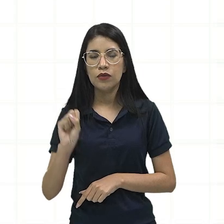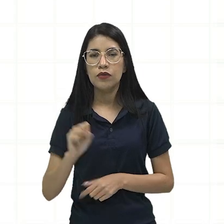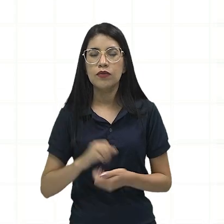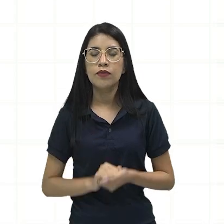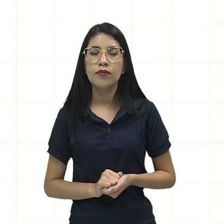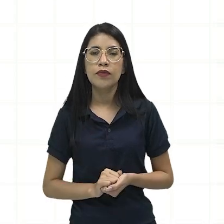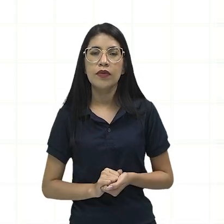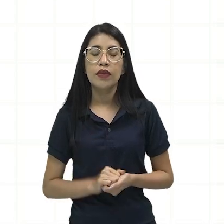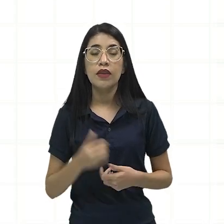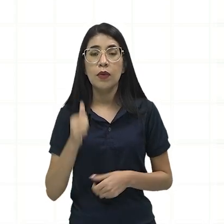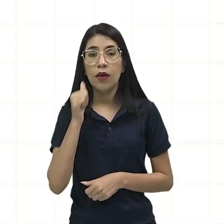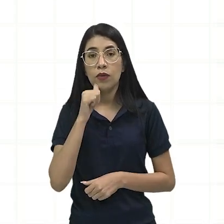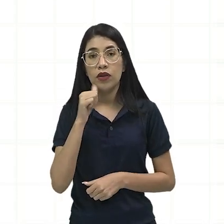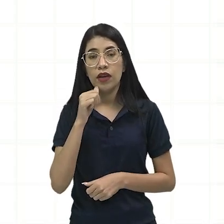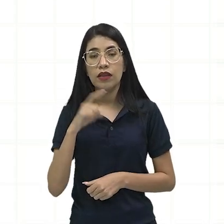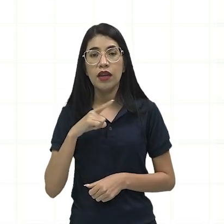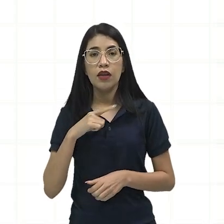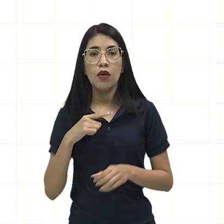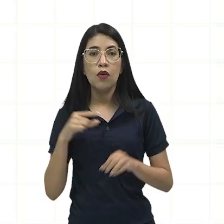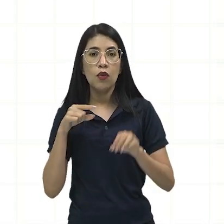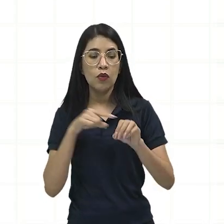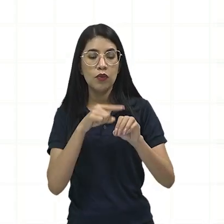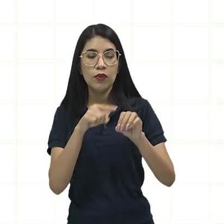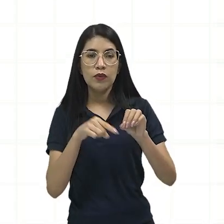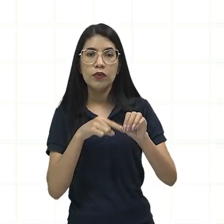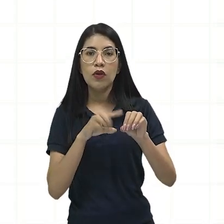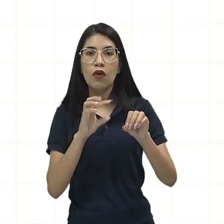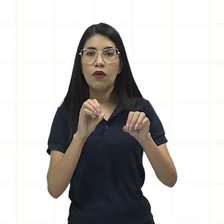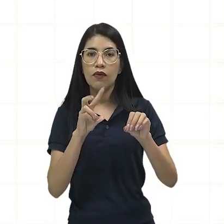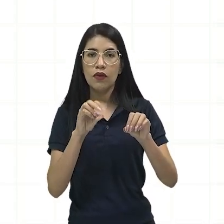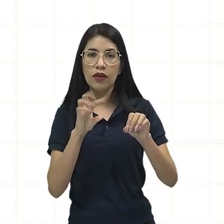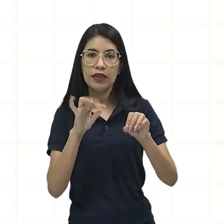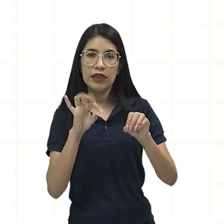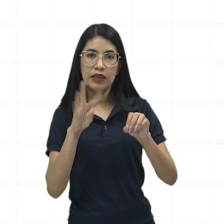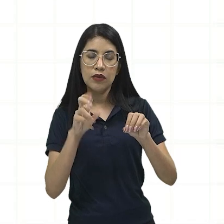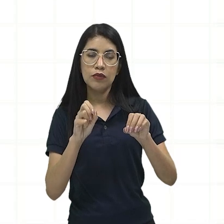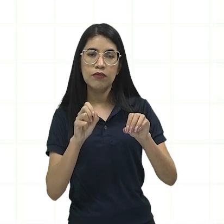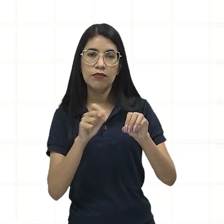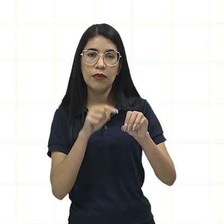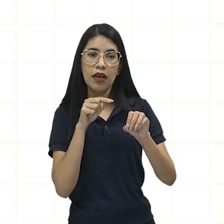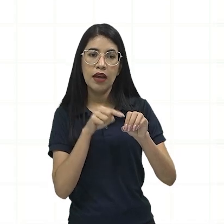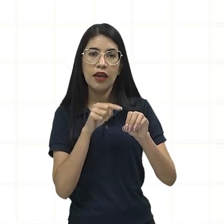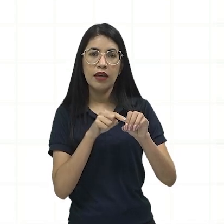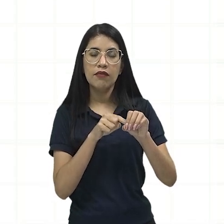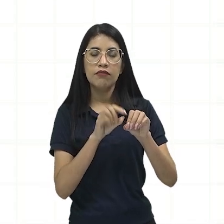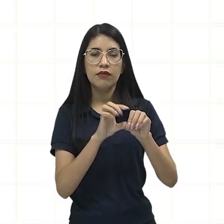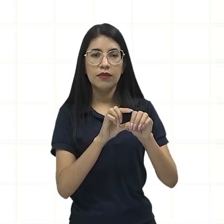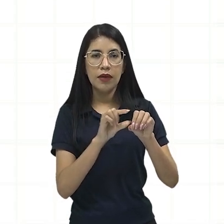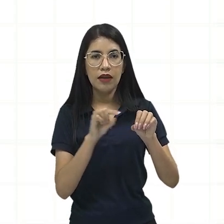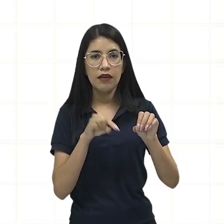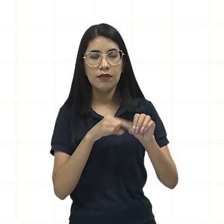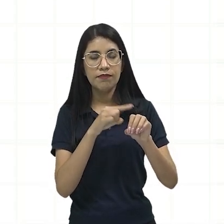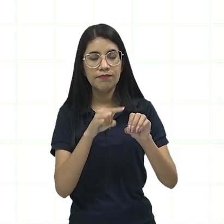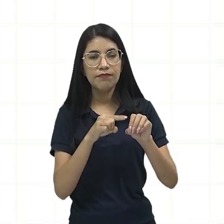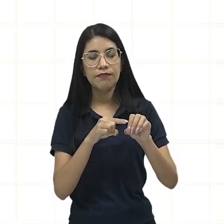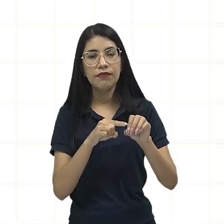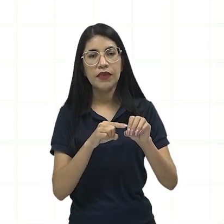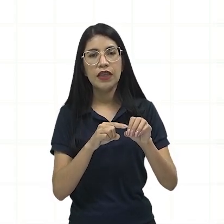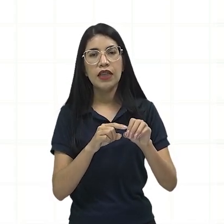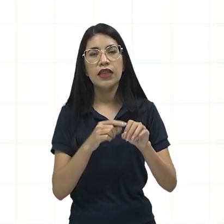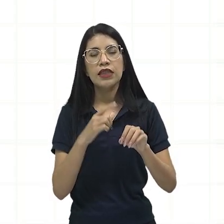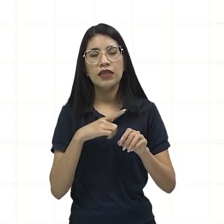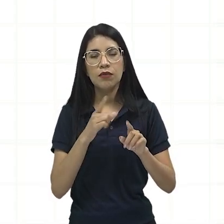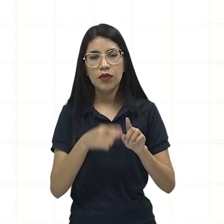Geralmente a mulher ela põe só um ovócito para ser liberado no processo de fecundação a